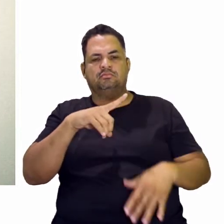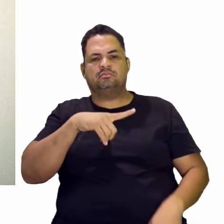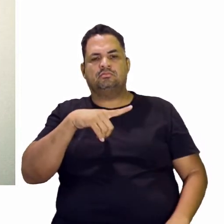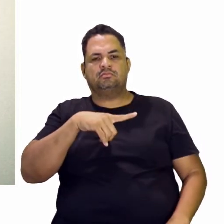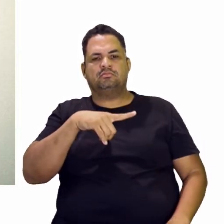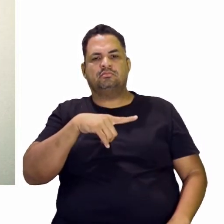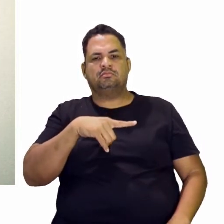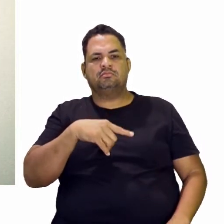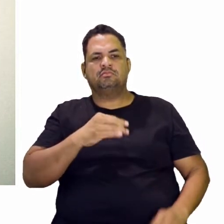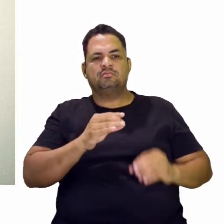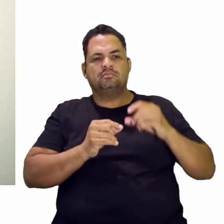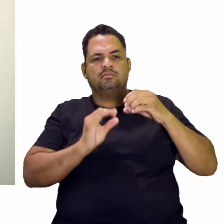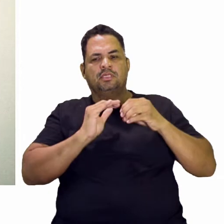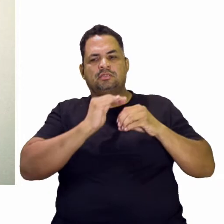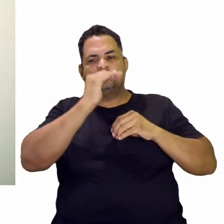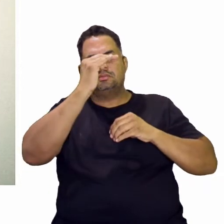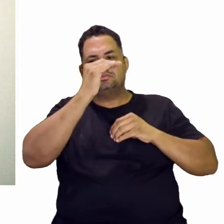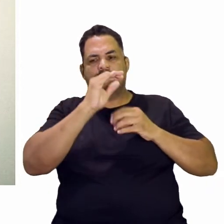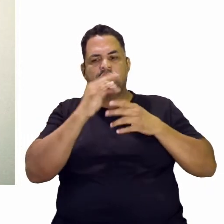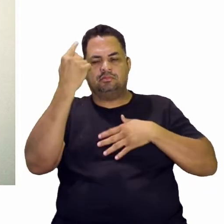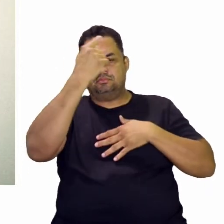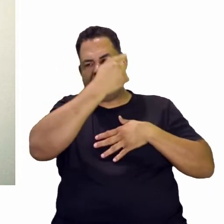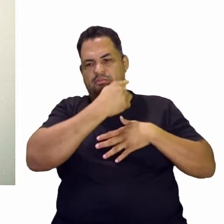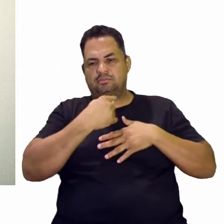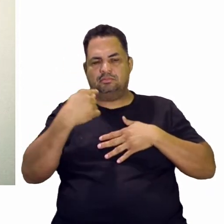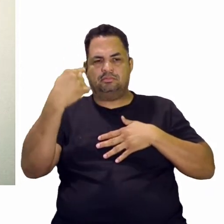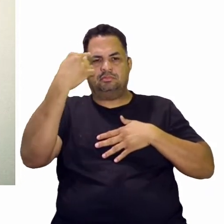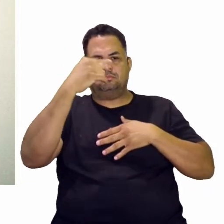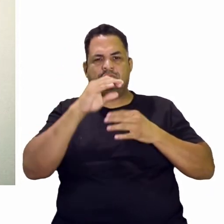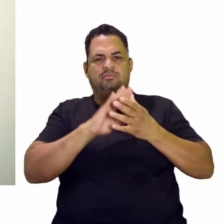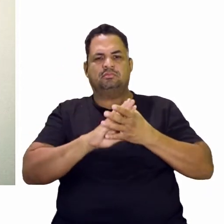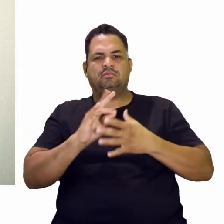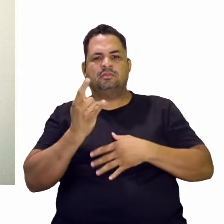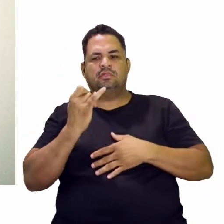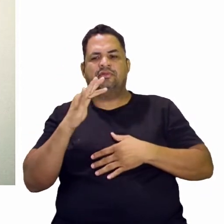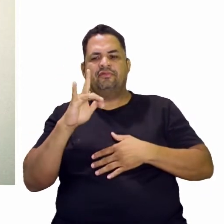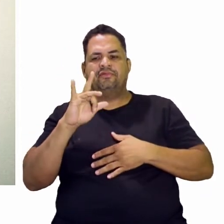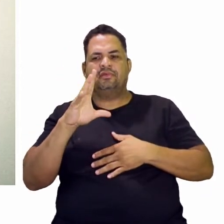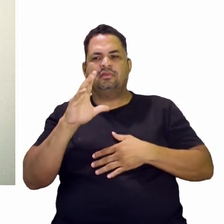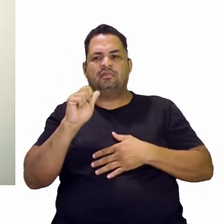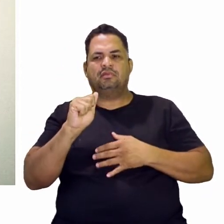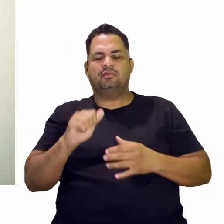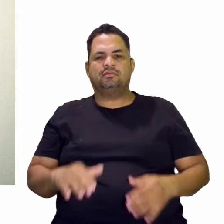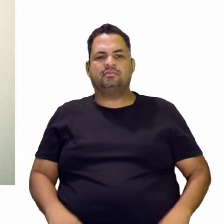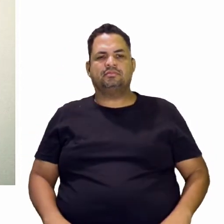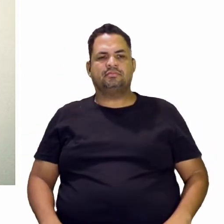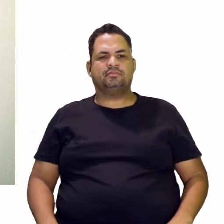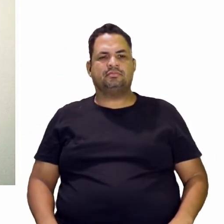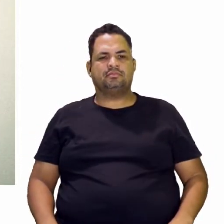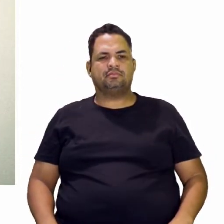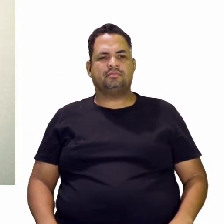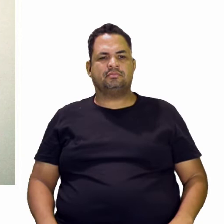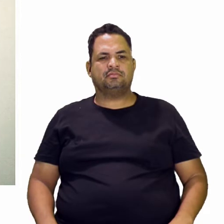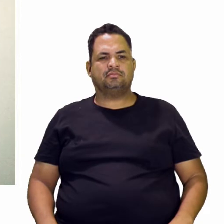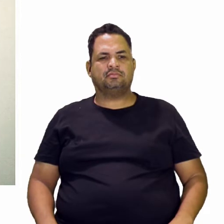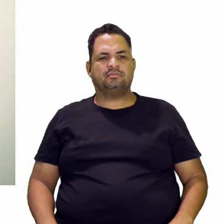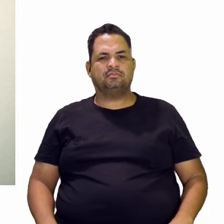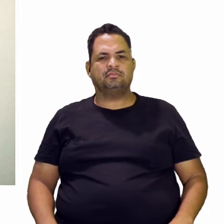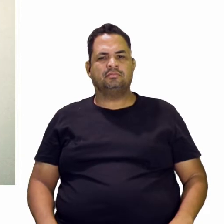justamente essa cabeça, ou seja, a parte hidrofílica. Vai ficar mais ou menos assim,